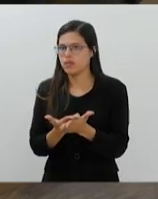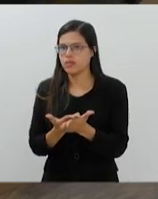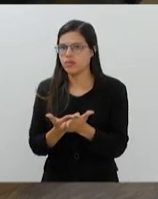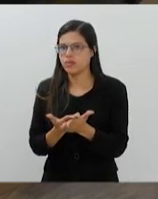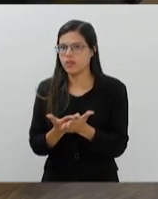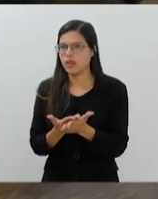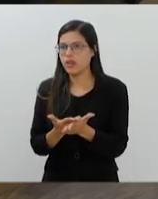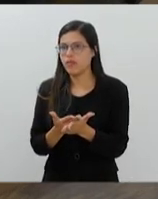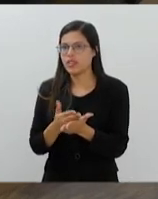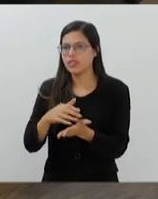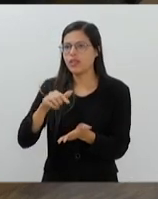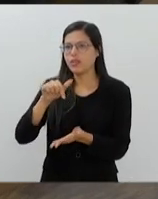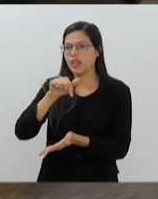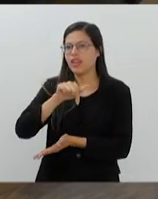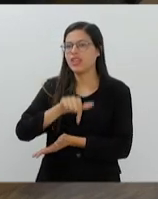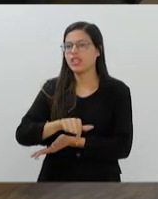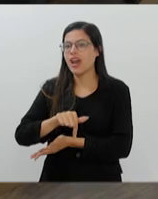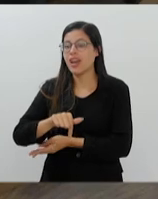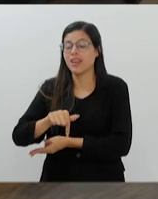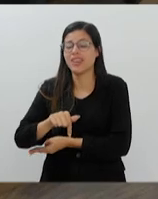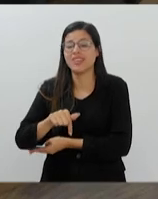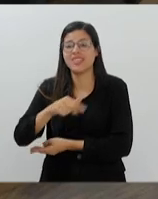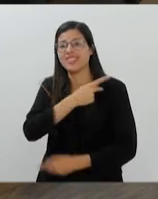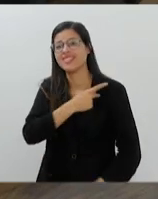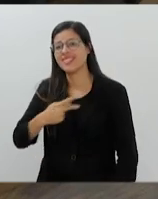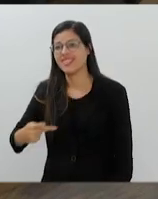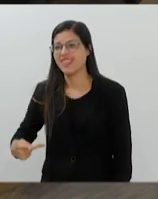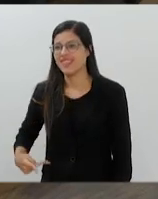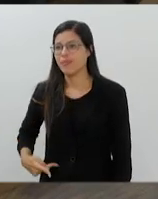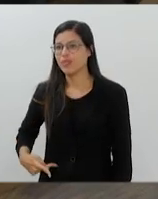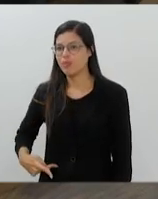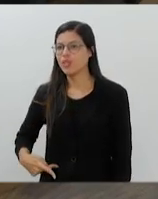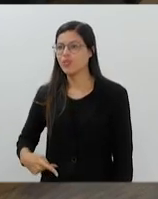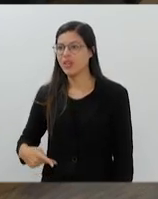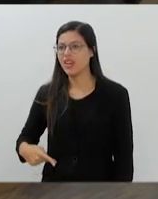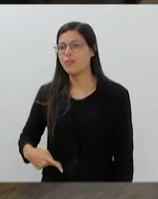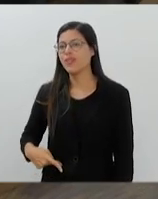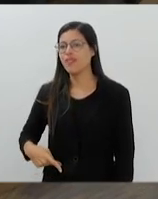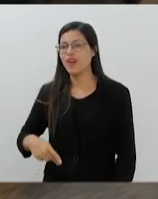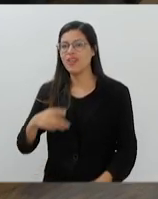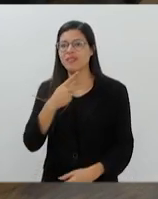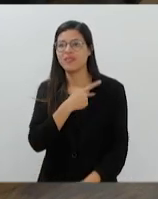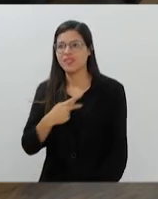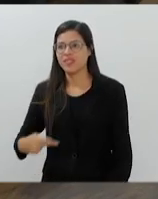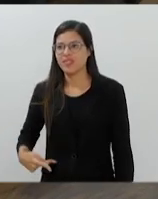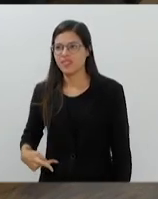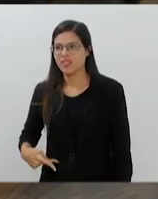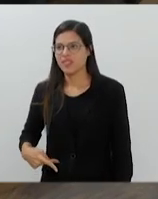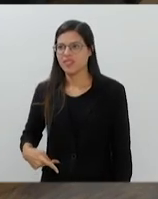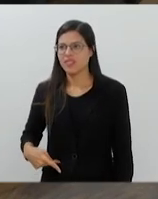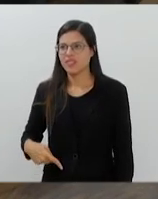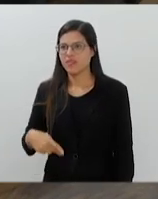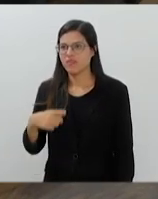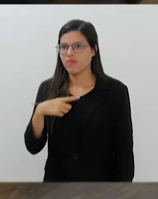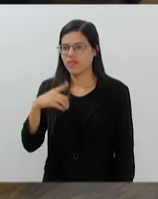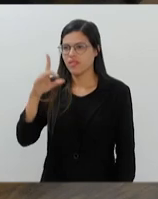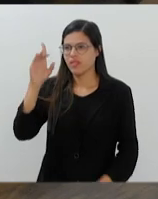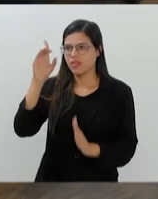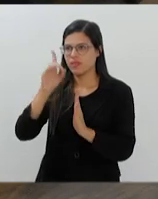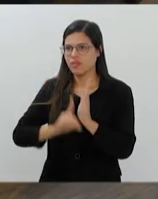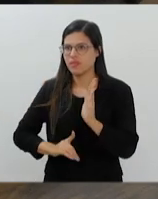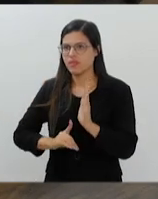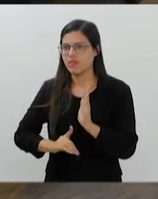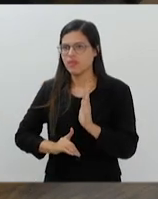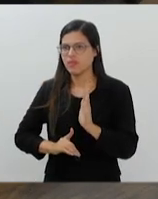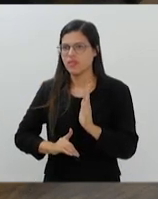Felipe diante do que viu Presidente tem direito também de não responder Presidente papel de não quero botar o